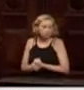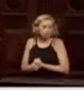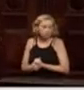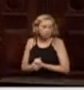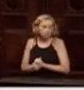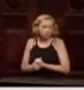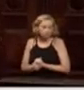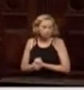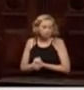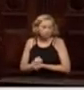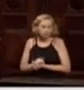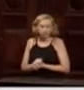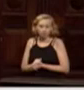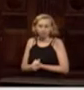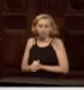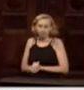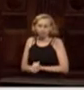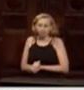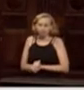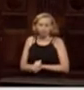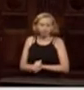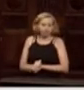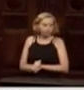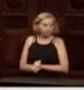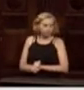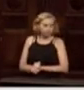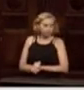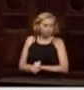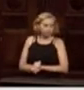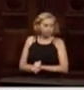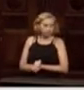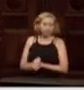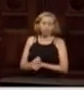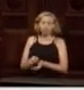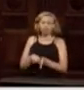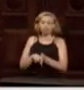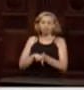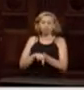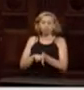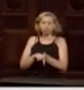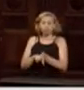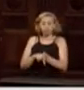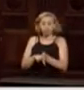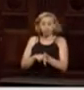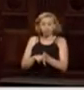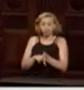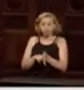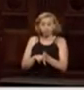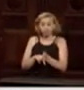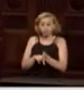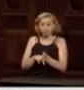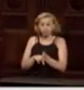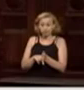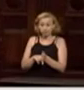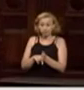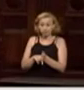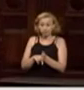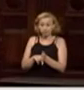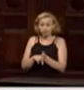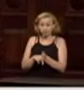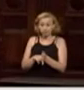e interventor, fosse investigado por denúncias claras e